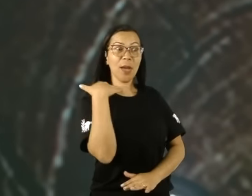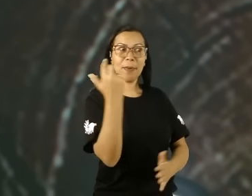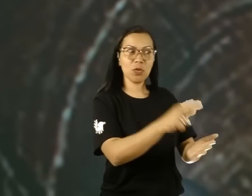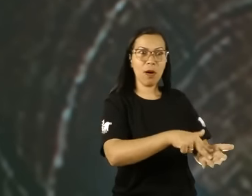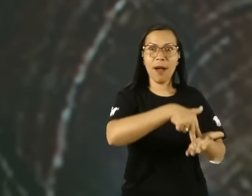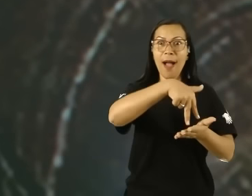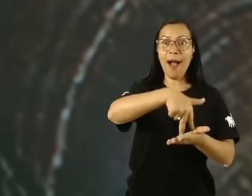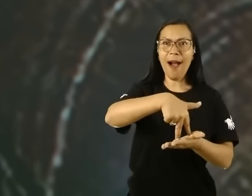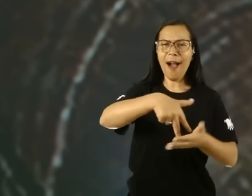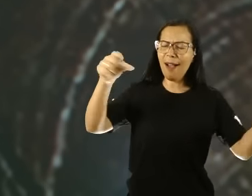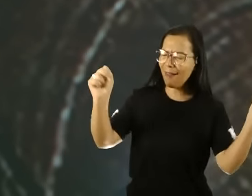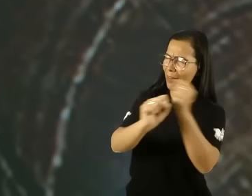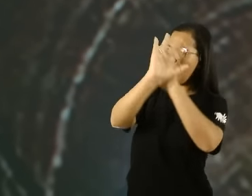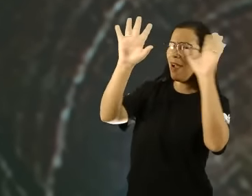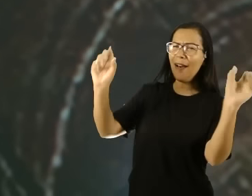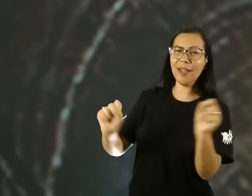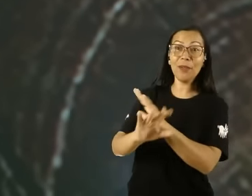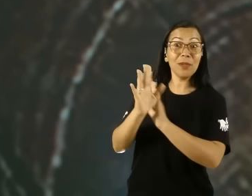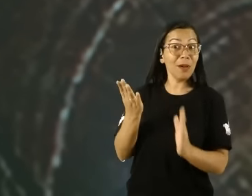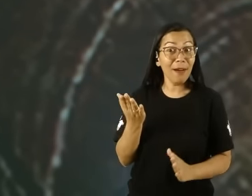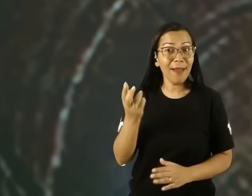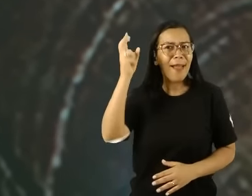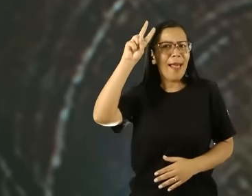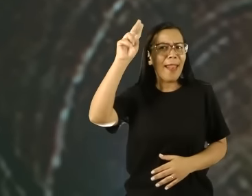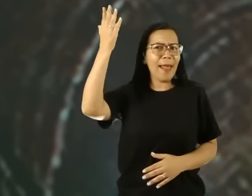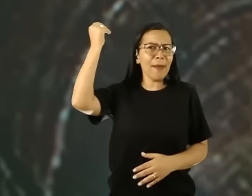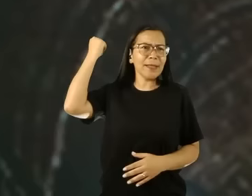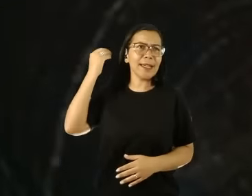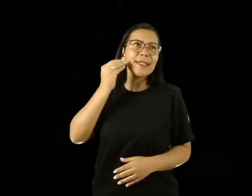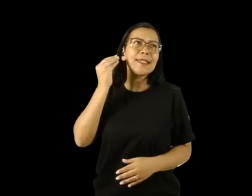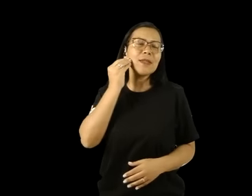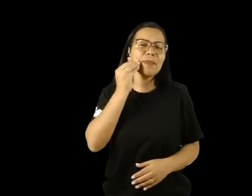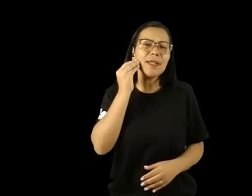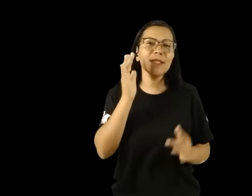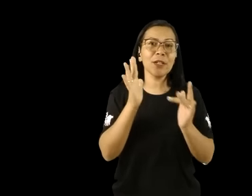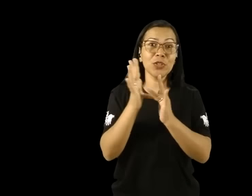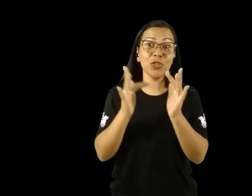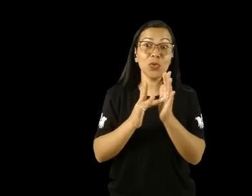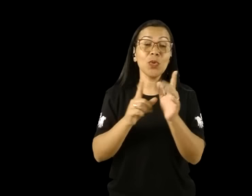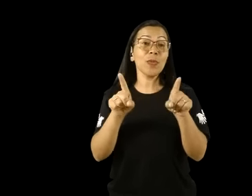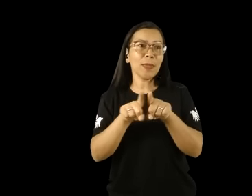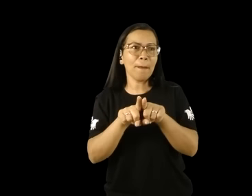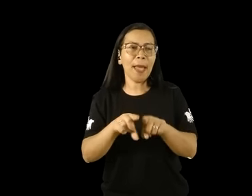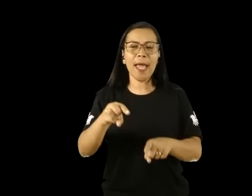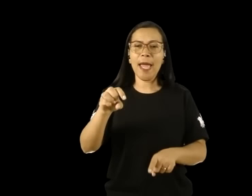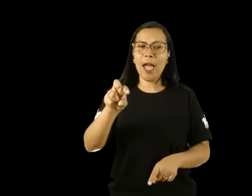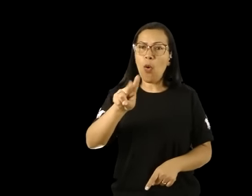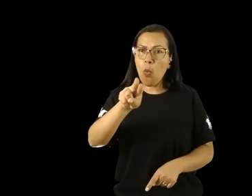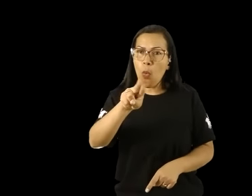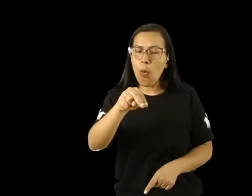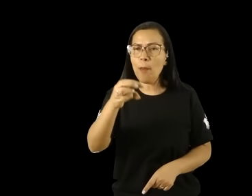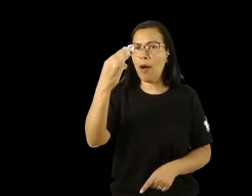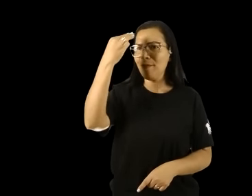não vou responder a mensagem de Marta e Maria, e eu vou até eles quando eu quiser. E quando Jesus chega, Lázaro já está morto há 4 dias,